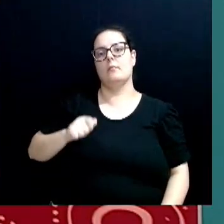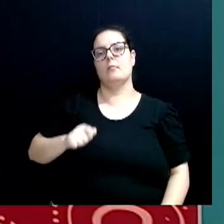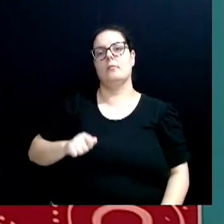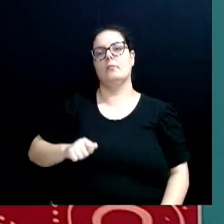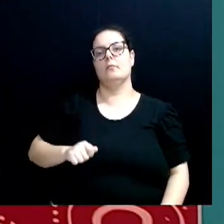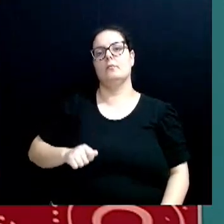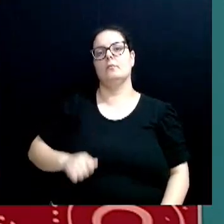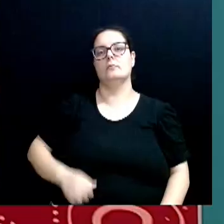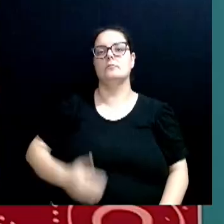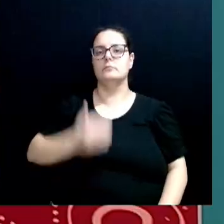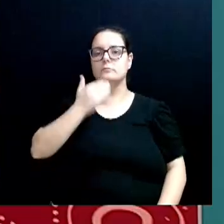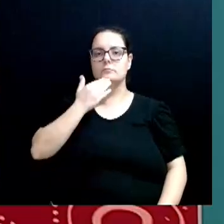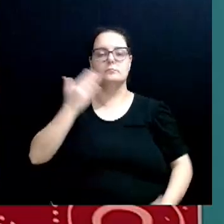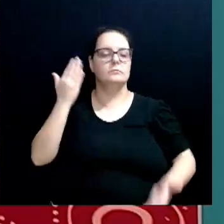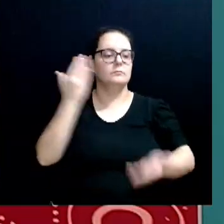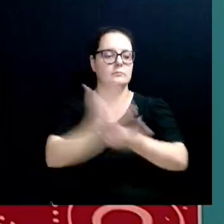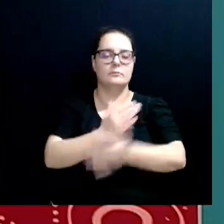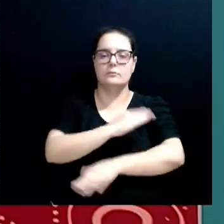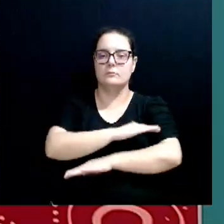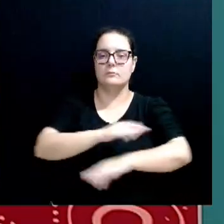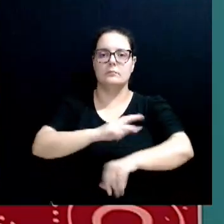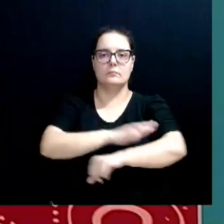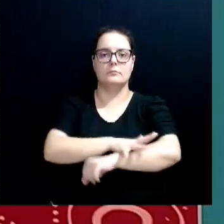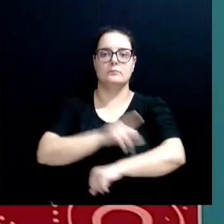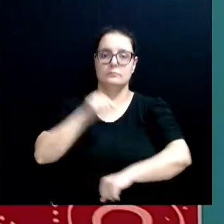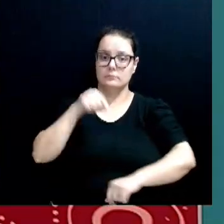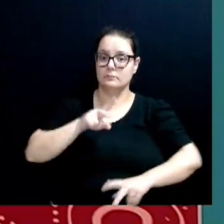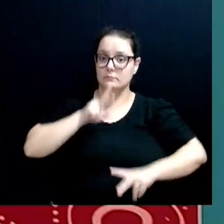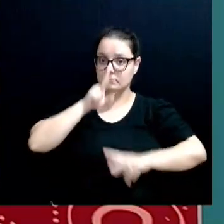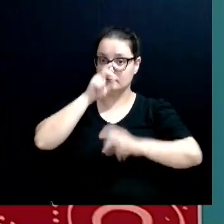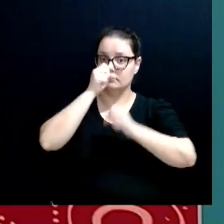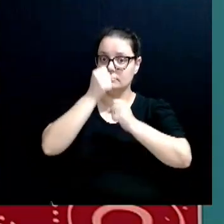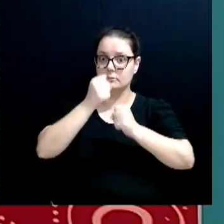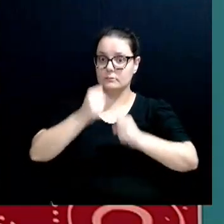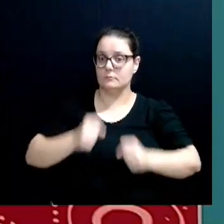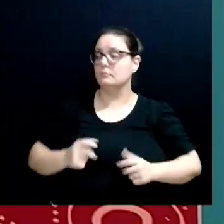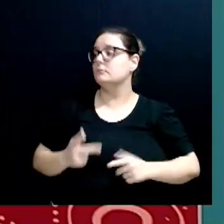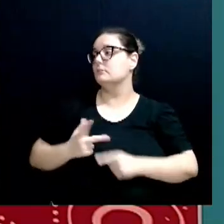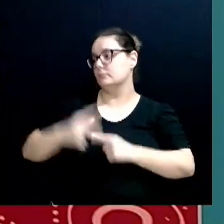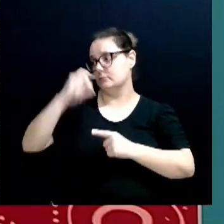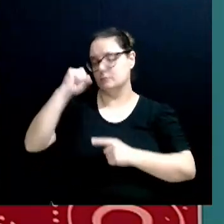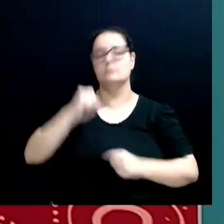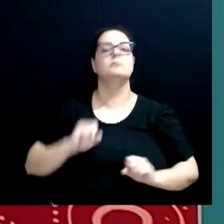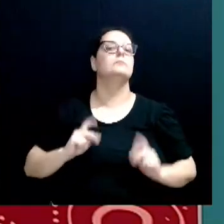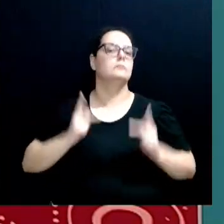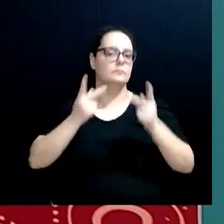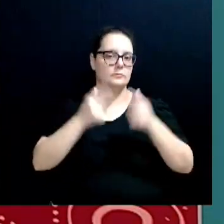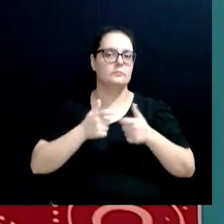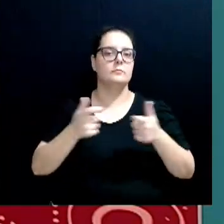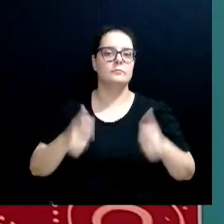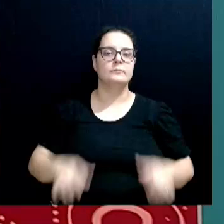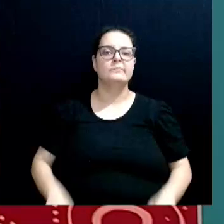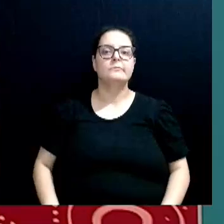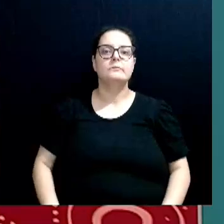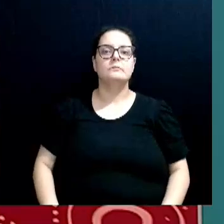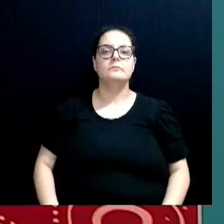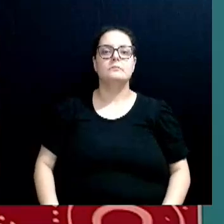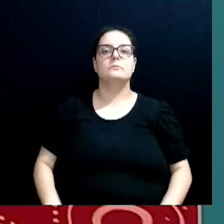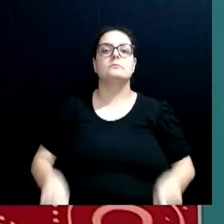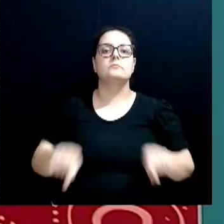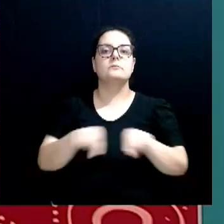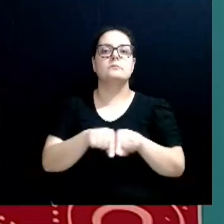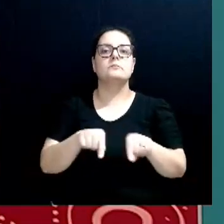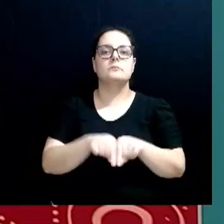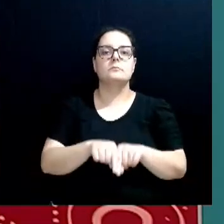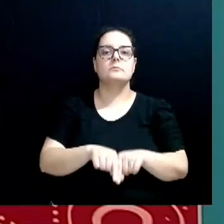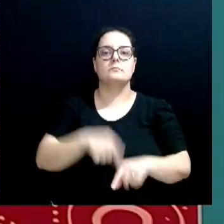racismo. Isso é muito forte. É uma grande conquista. A grande conquista. E eu sou bisneta de